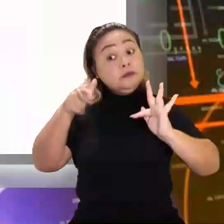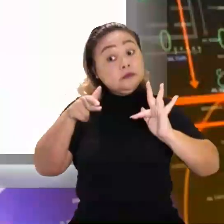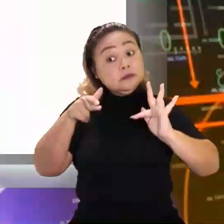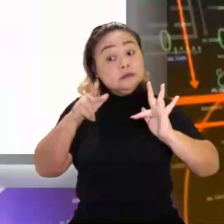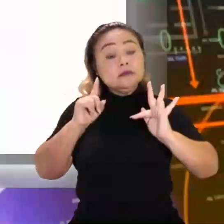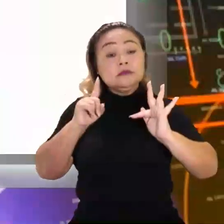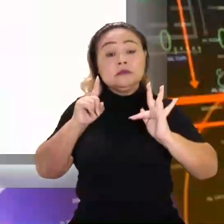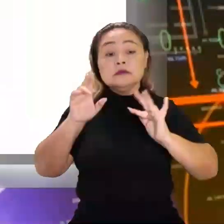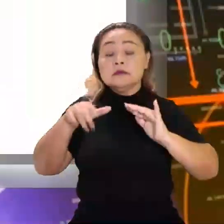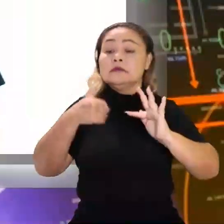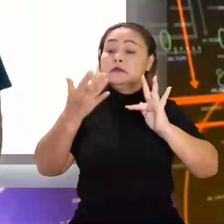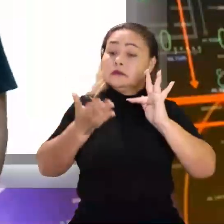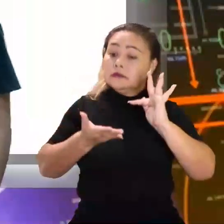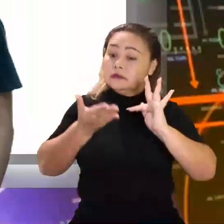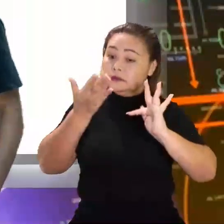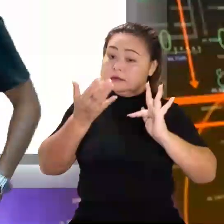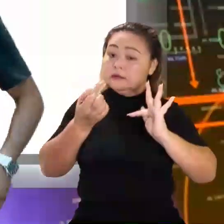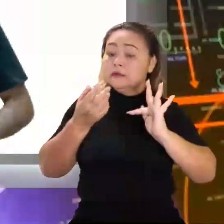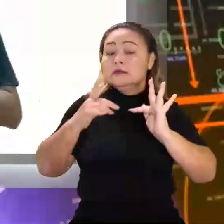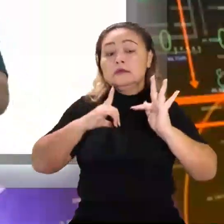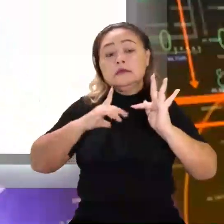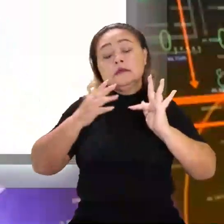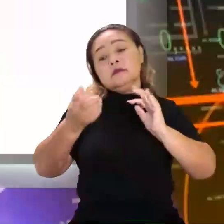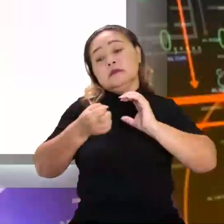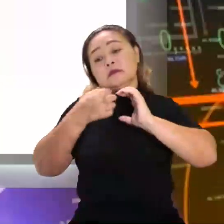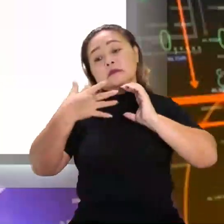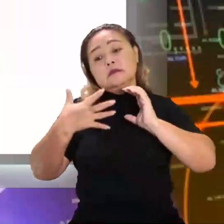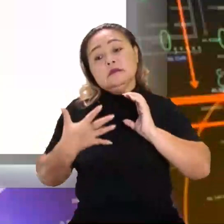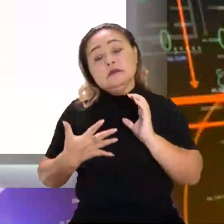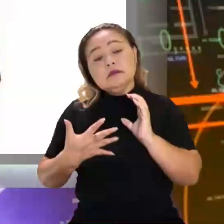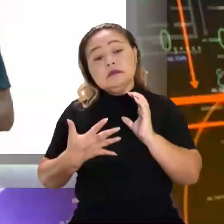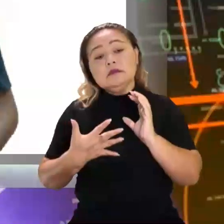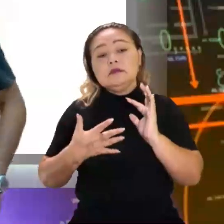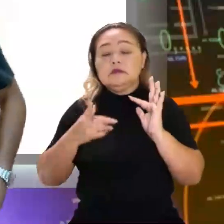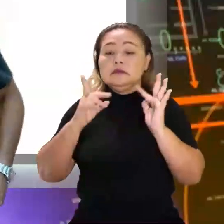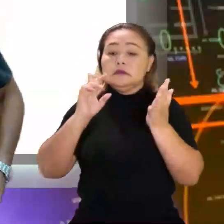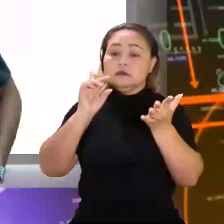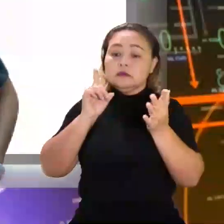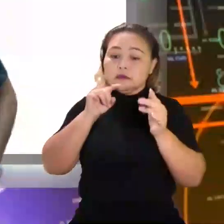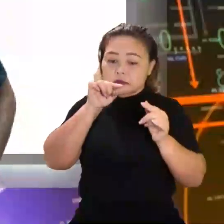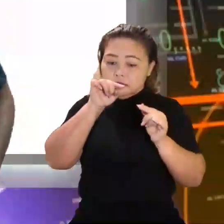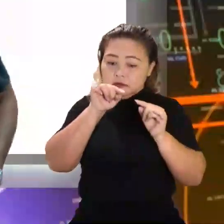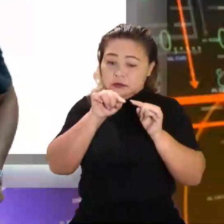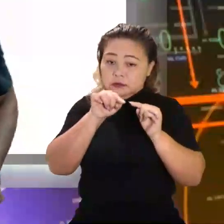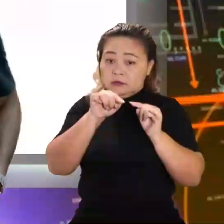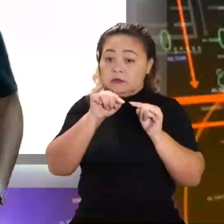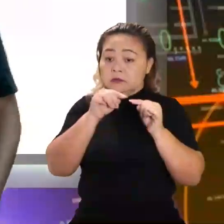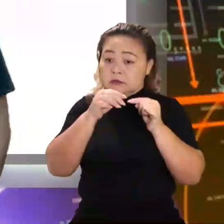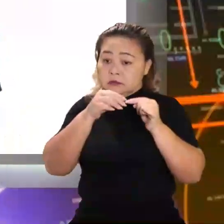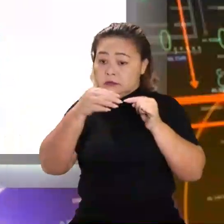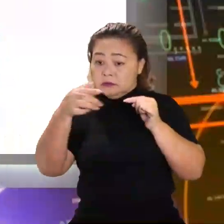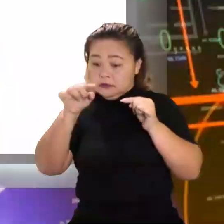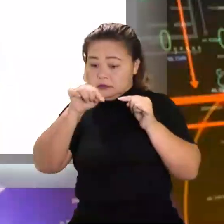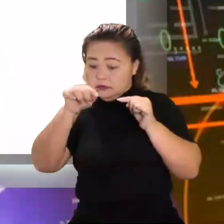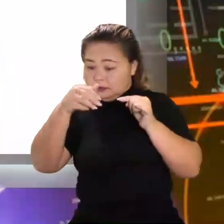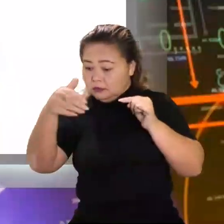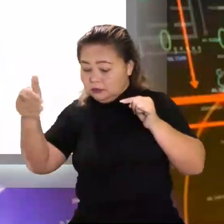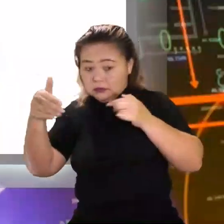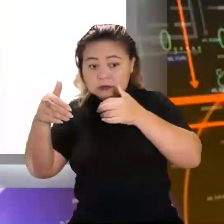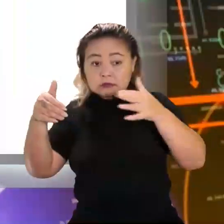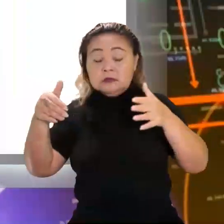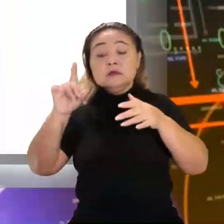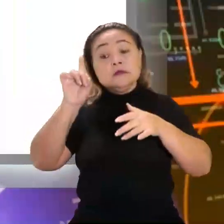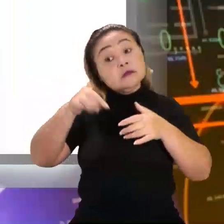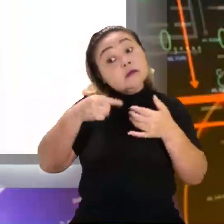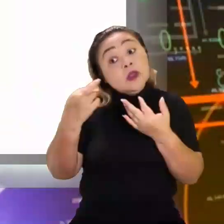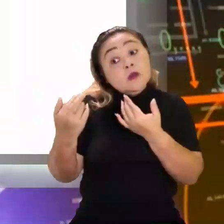uma exponencial, porque a exponencial ela tem aquelas características, né? O ponto que nunca deixa de tocar, né? Isso mesmo. Mas